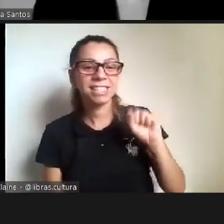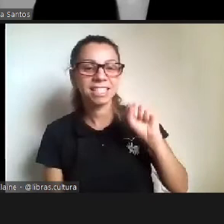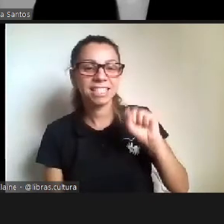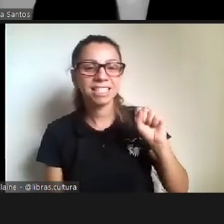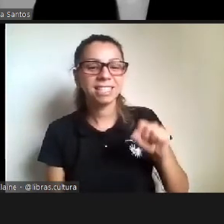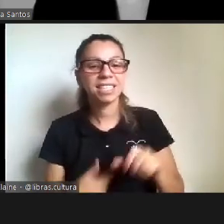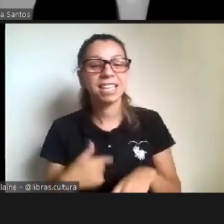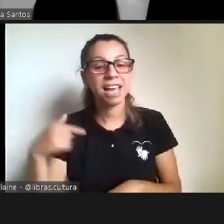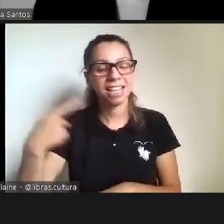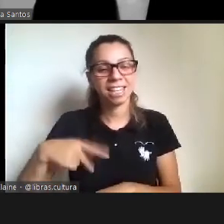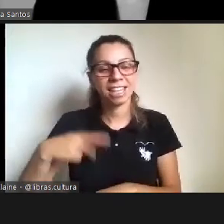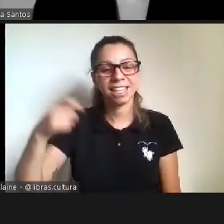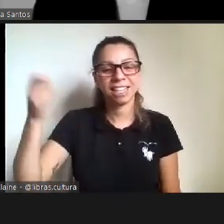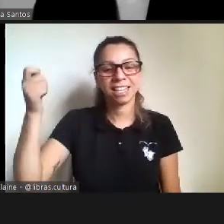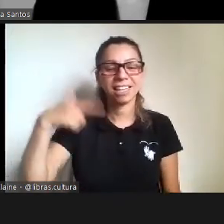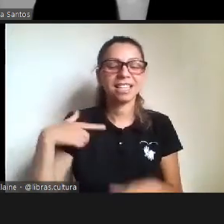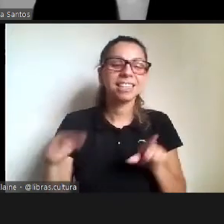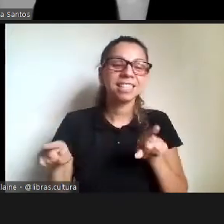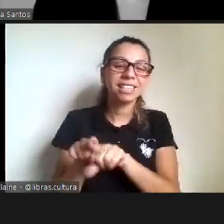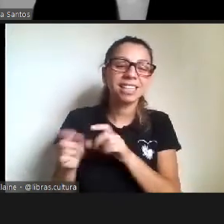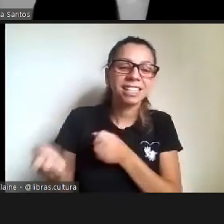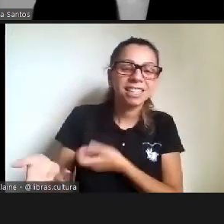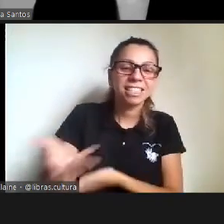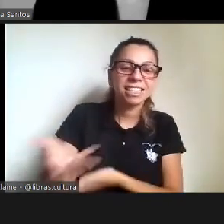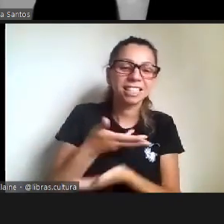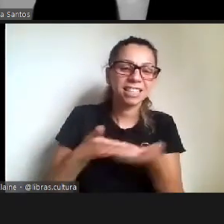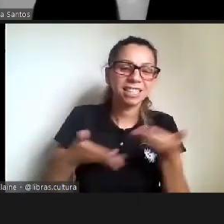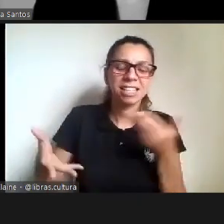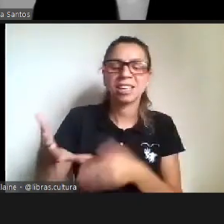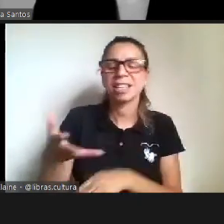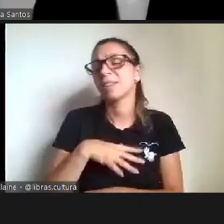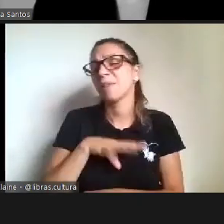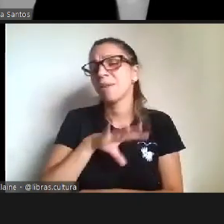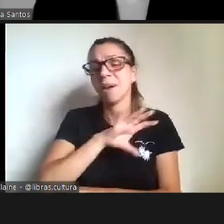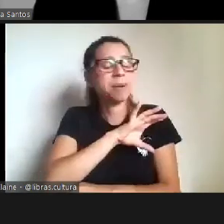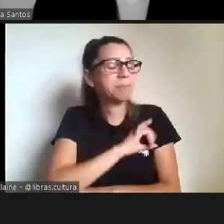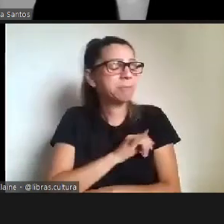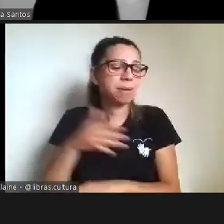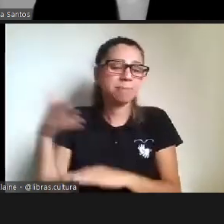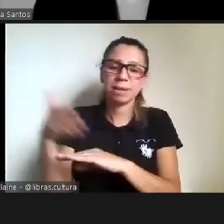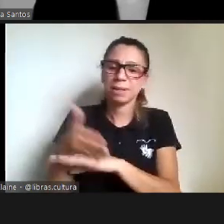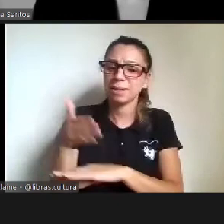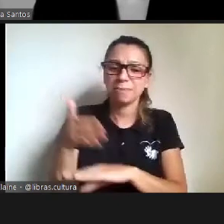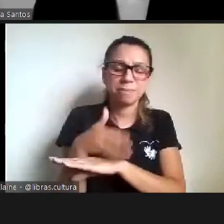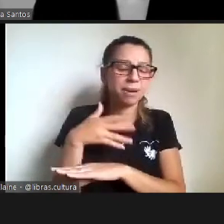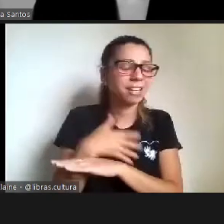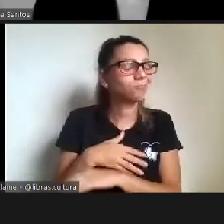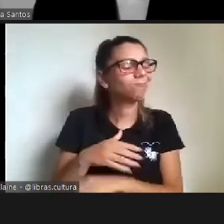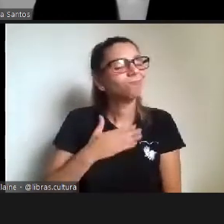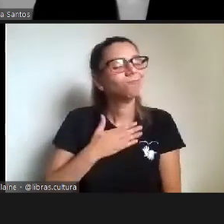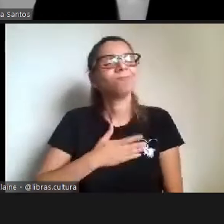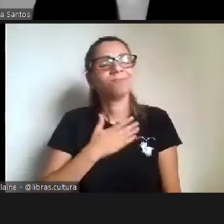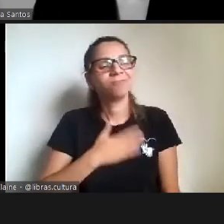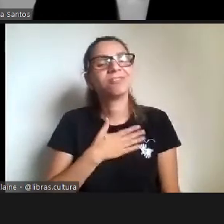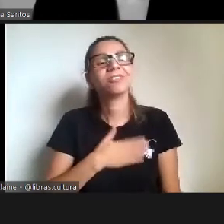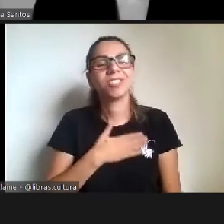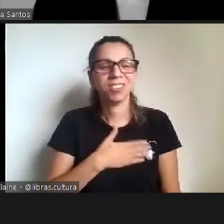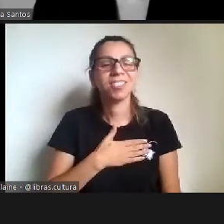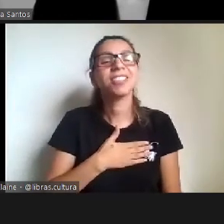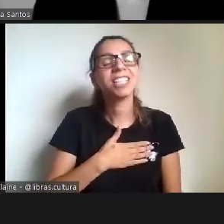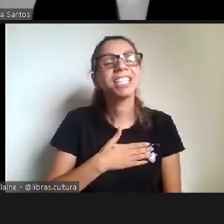tá quentinho, gostei. Gostei, amei participar, gostei demais de encontrar esses